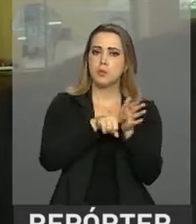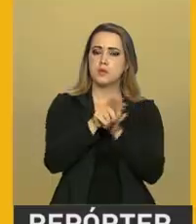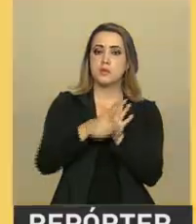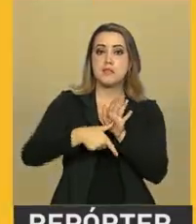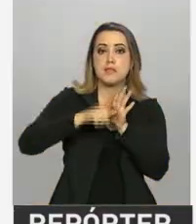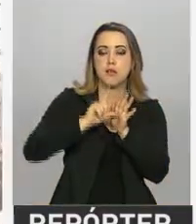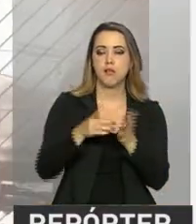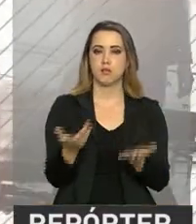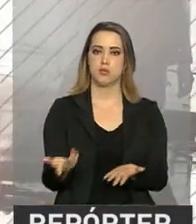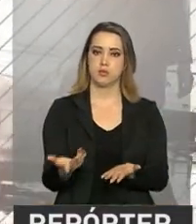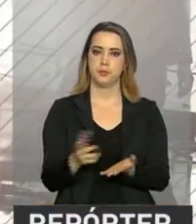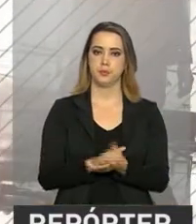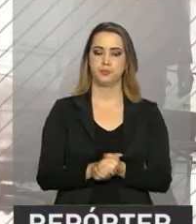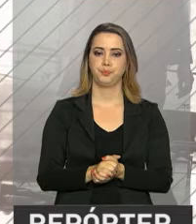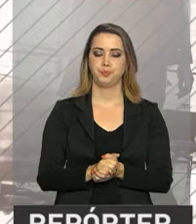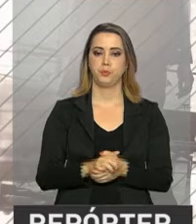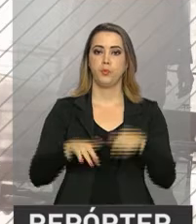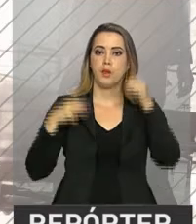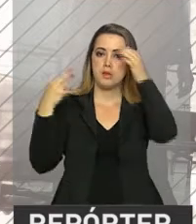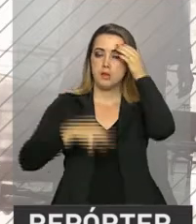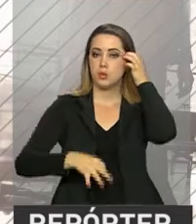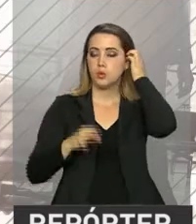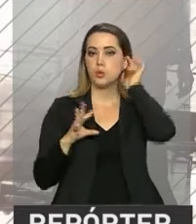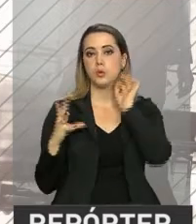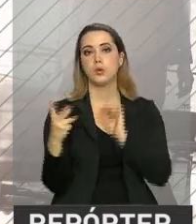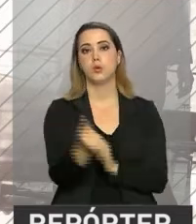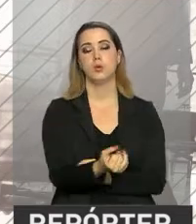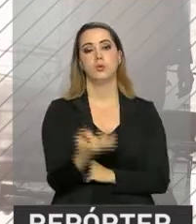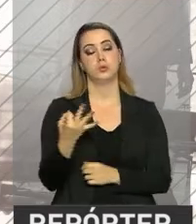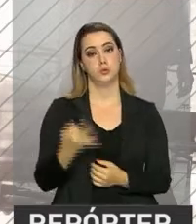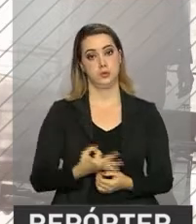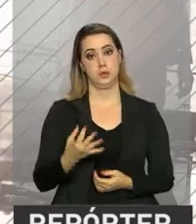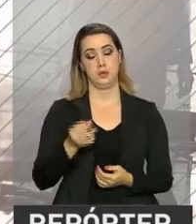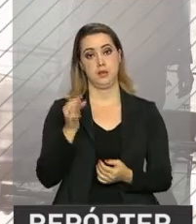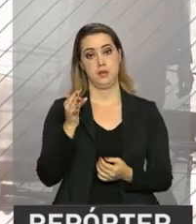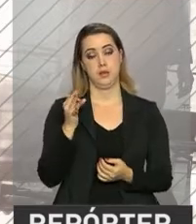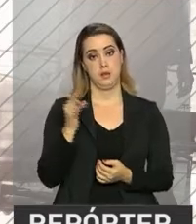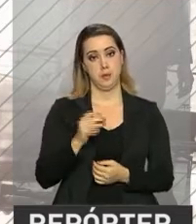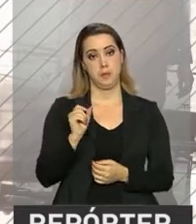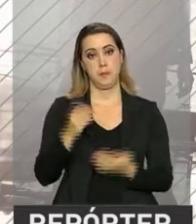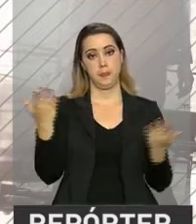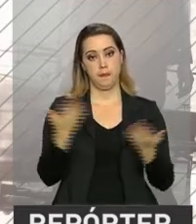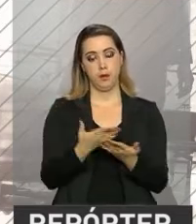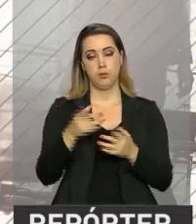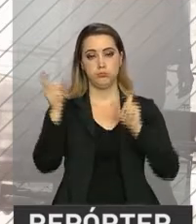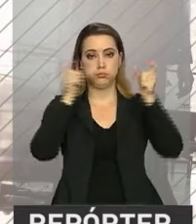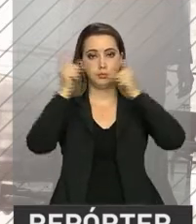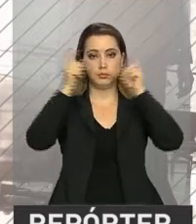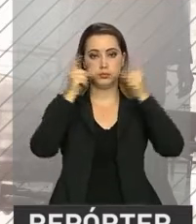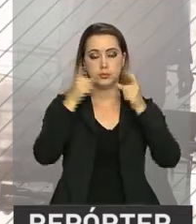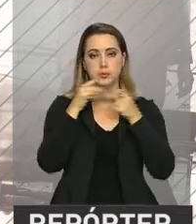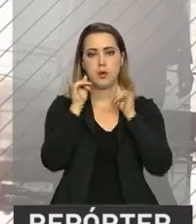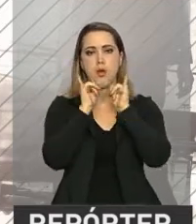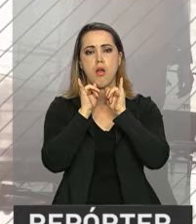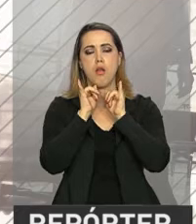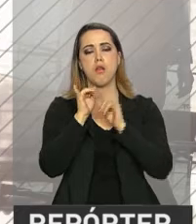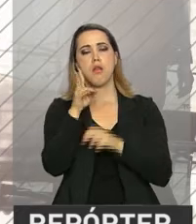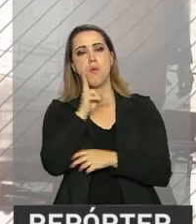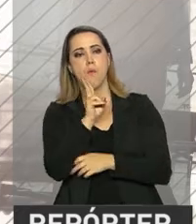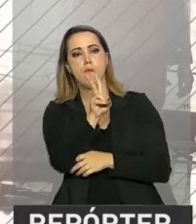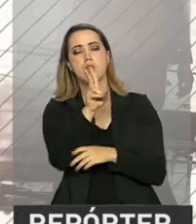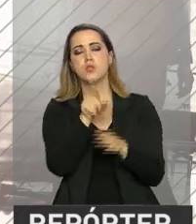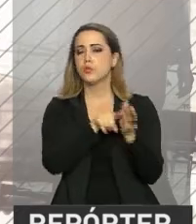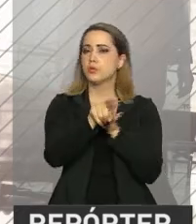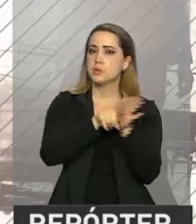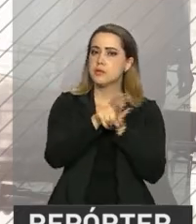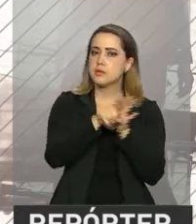decisão para garantir que tudo saia certo nas suas compras neste final de ano fique atento informe se sobre a reputação